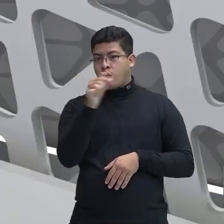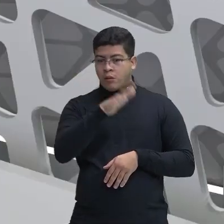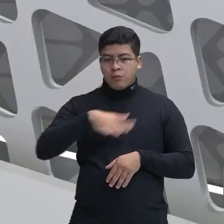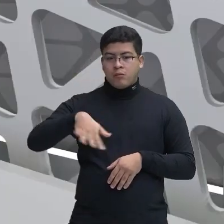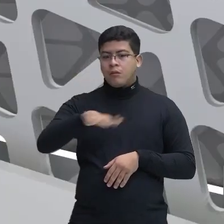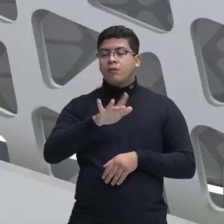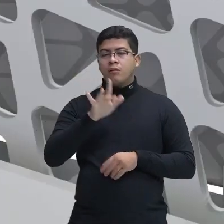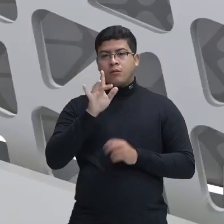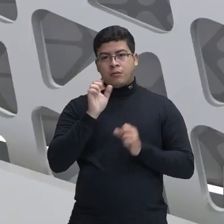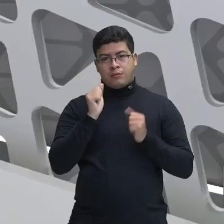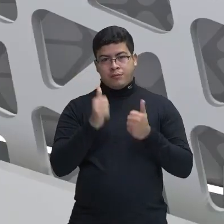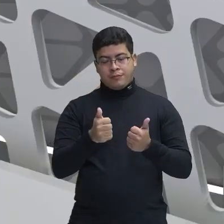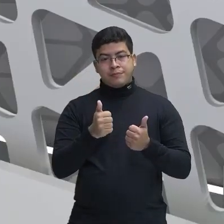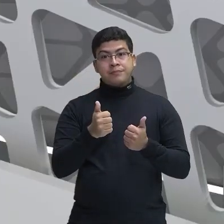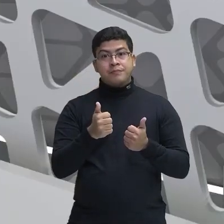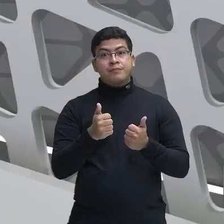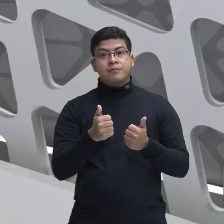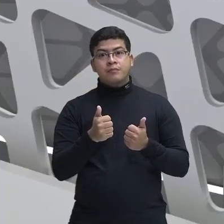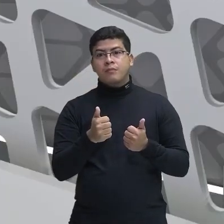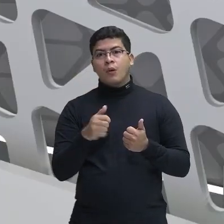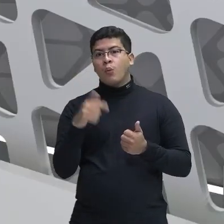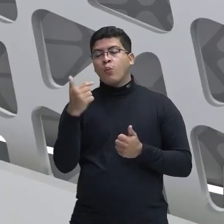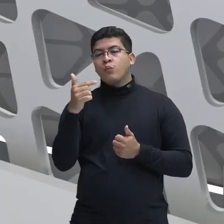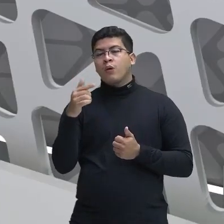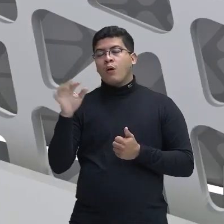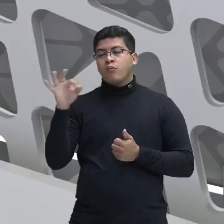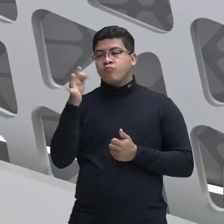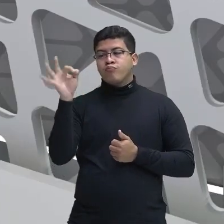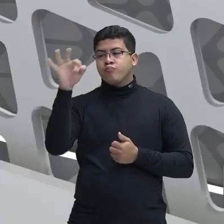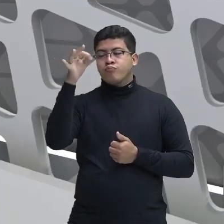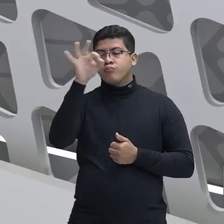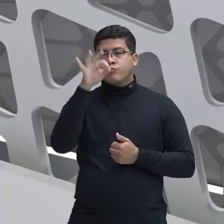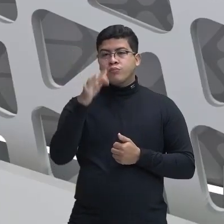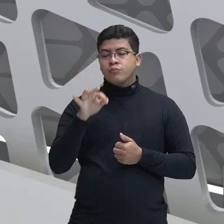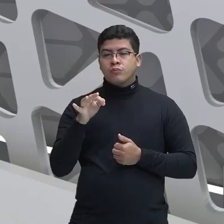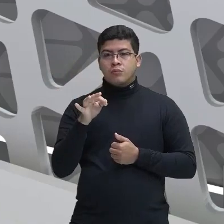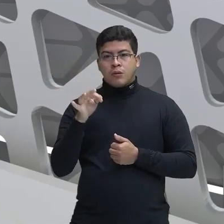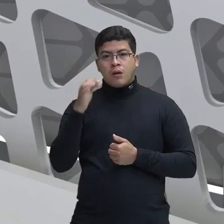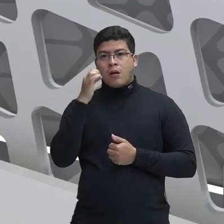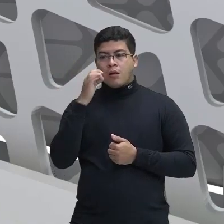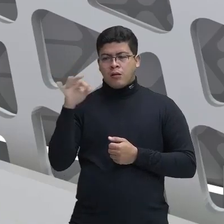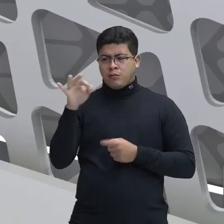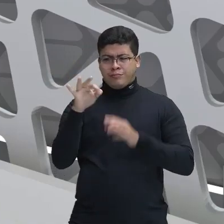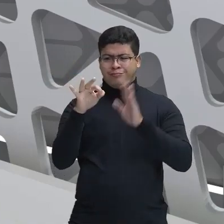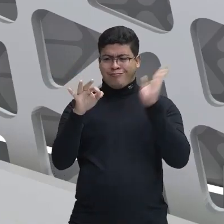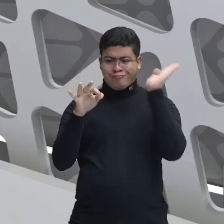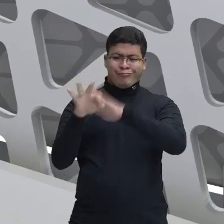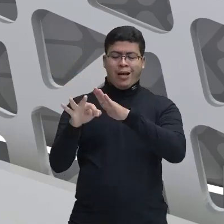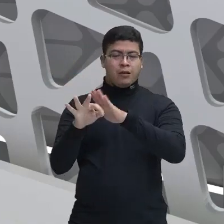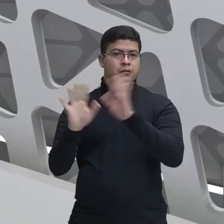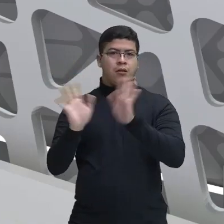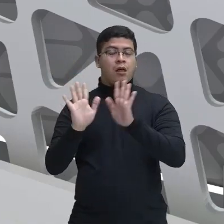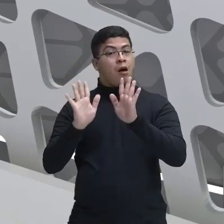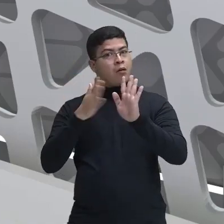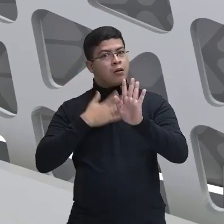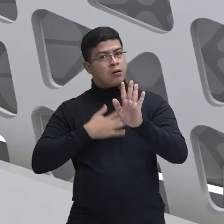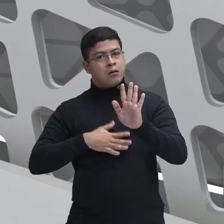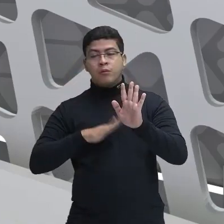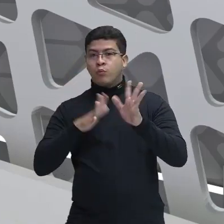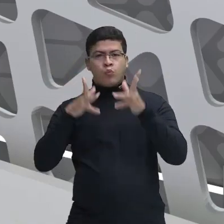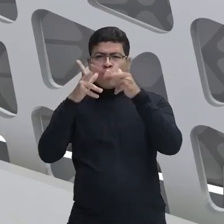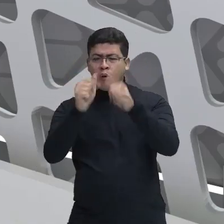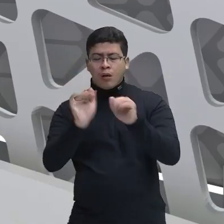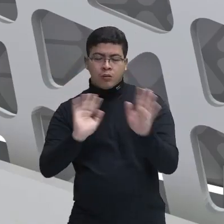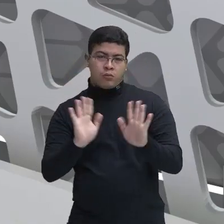tá? Não vou ver ali um mosquitinho pintadinho de preto e branco, ele está infectado. Não, tá? Não são todos,